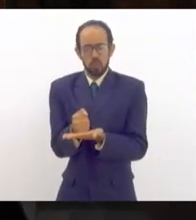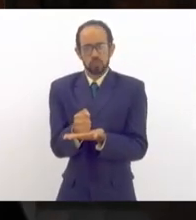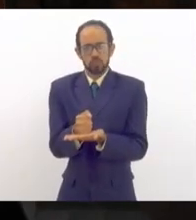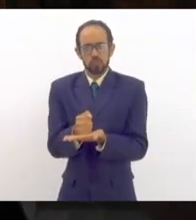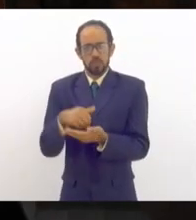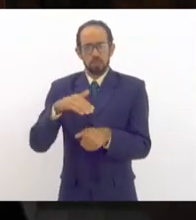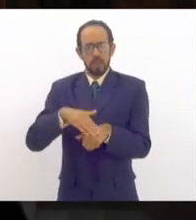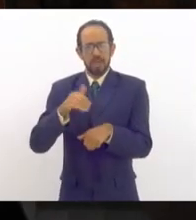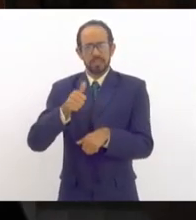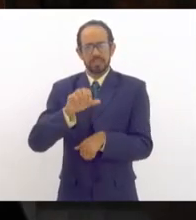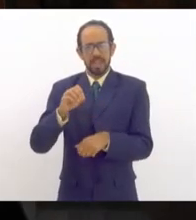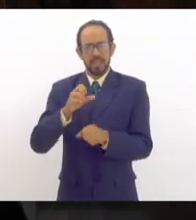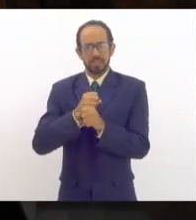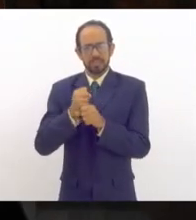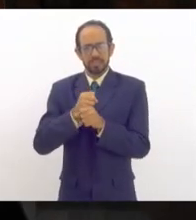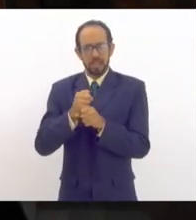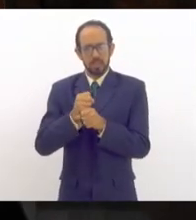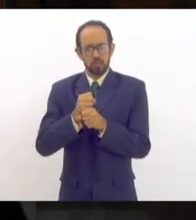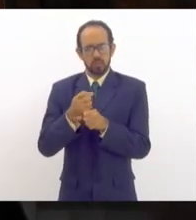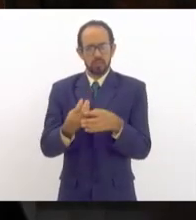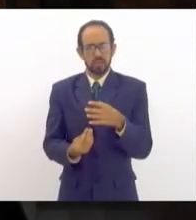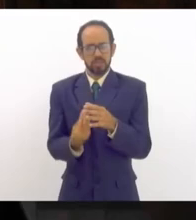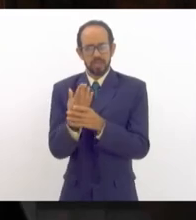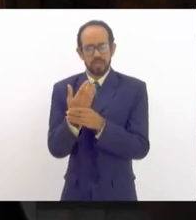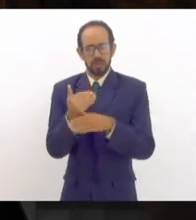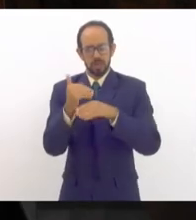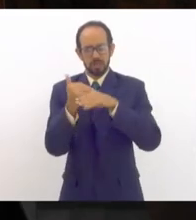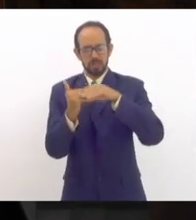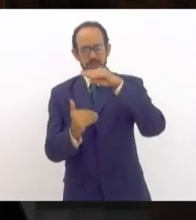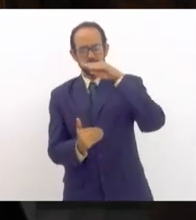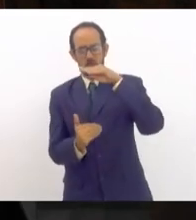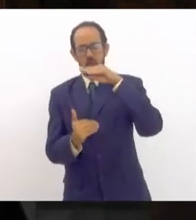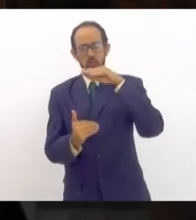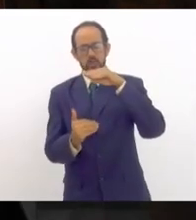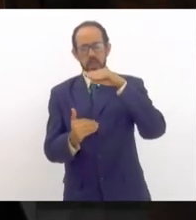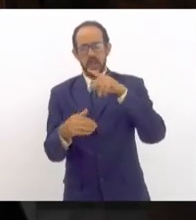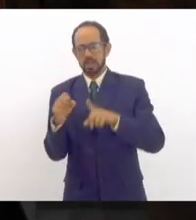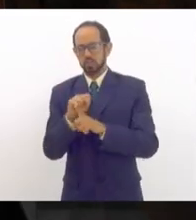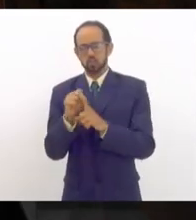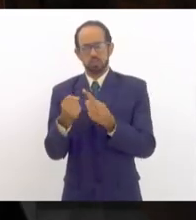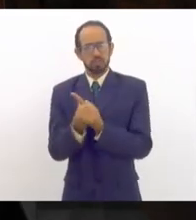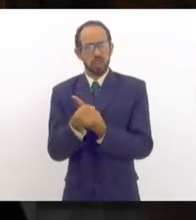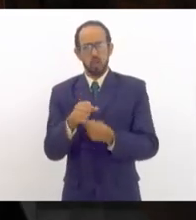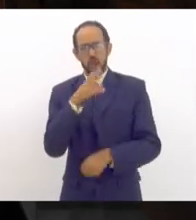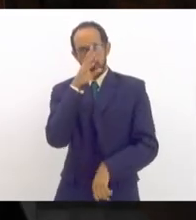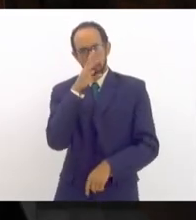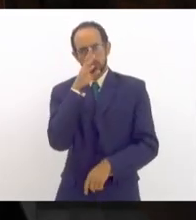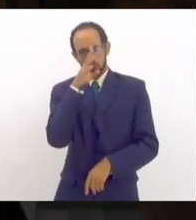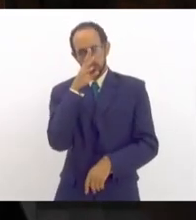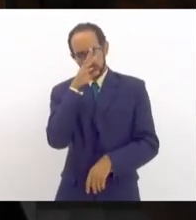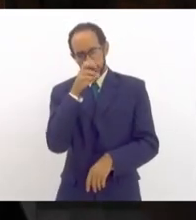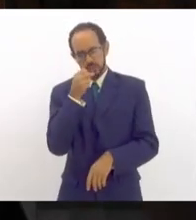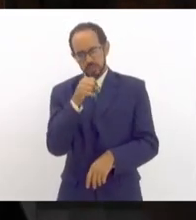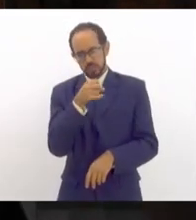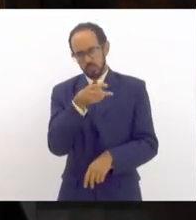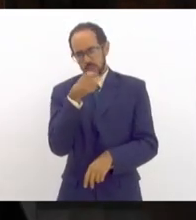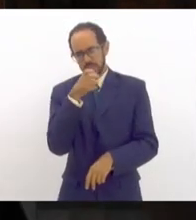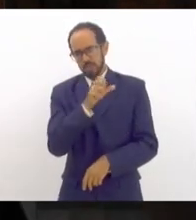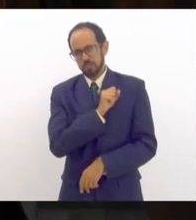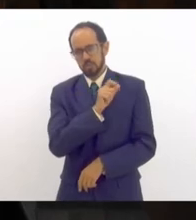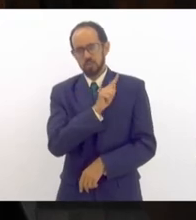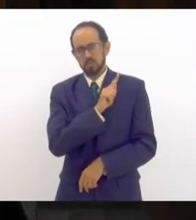desigual que cria uma desigualdade social entre municípios vizinhos ab a gente olha a cidade de São Gonçalo